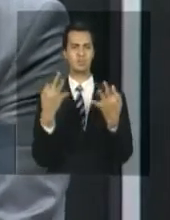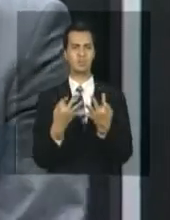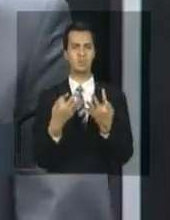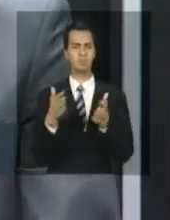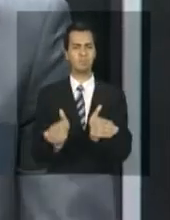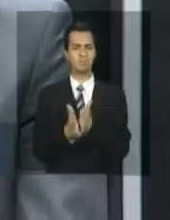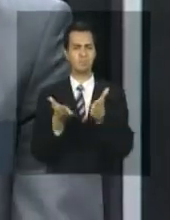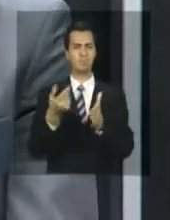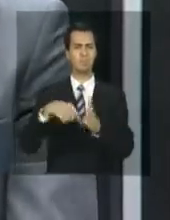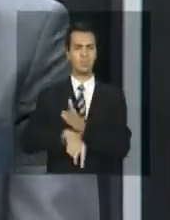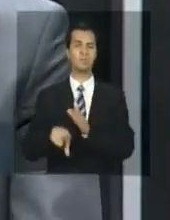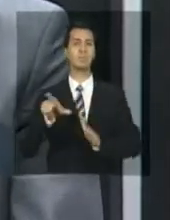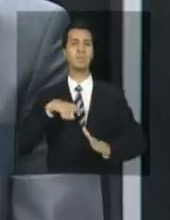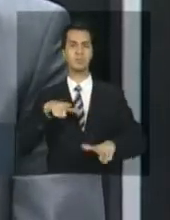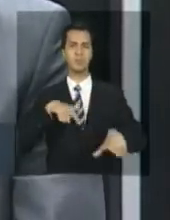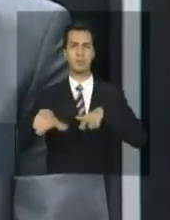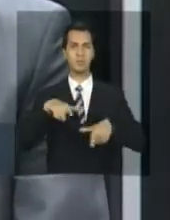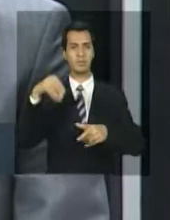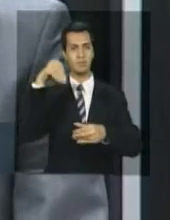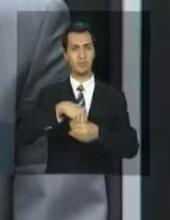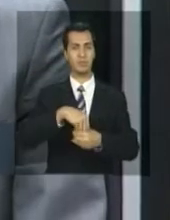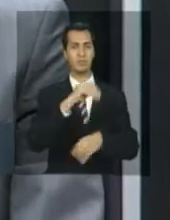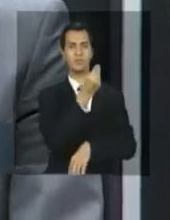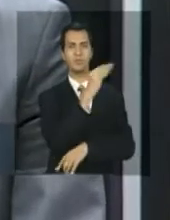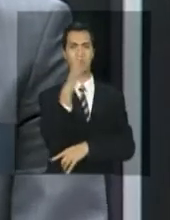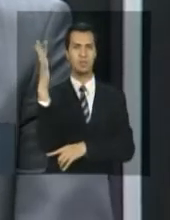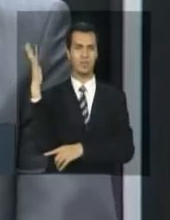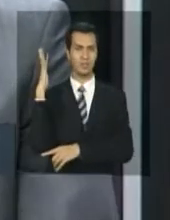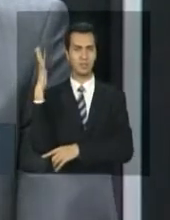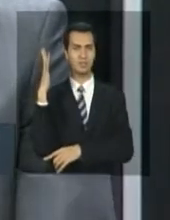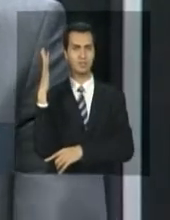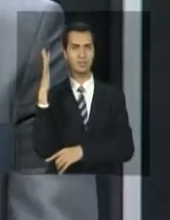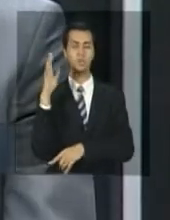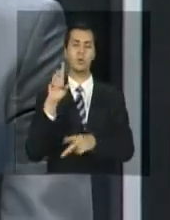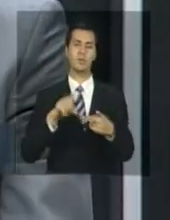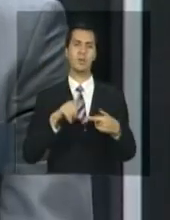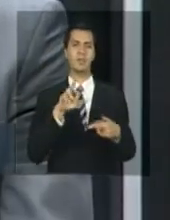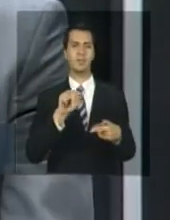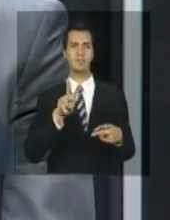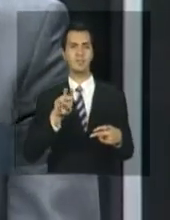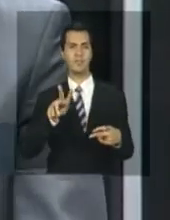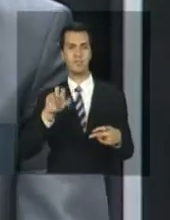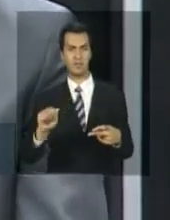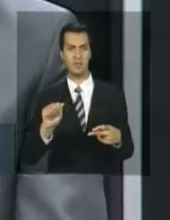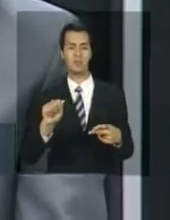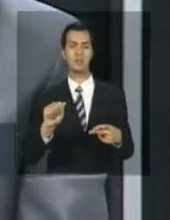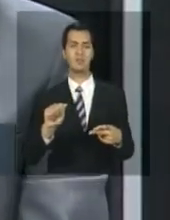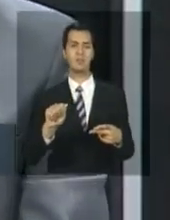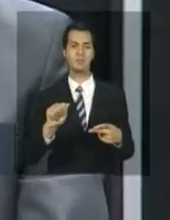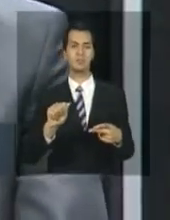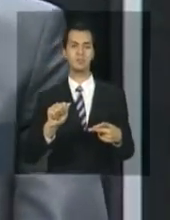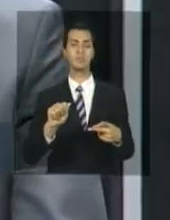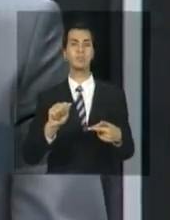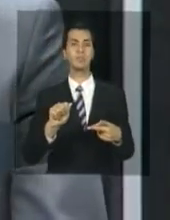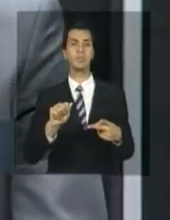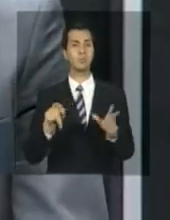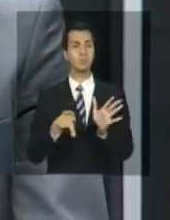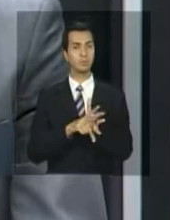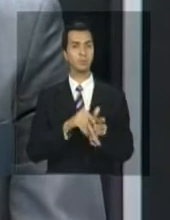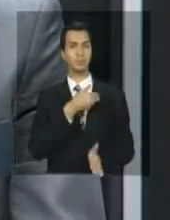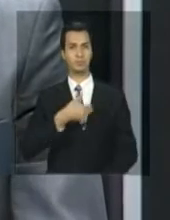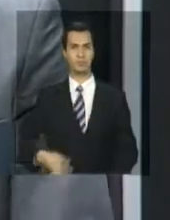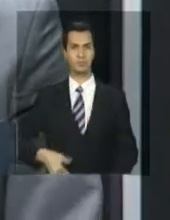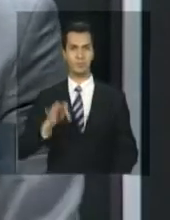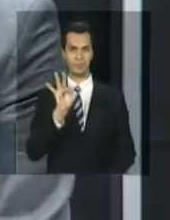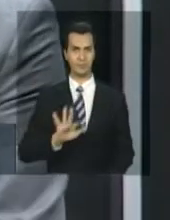ou trabalham em florestas nacionais, reservas extrativistas ou de desenvolvimento sustentável federal,